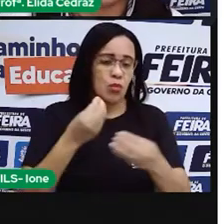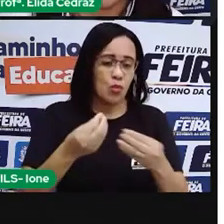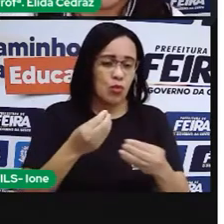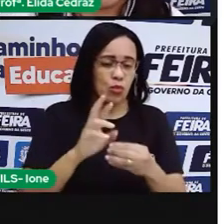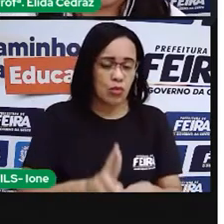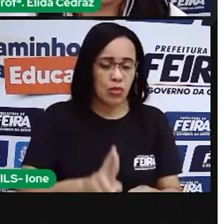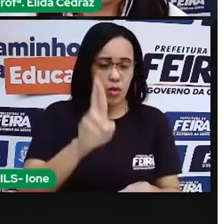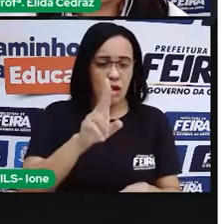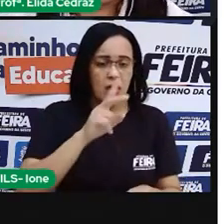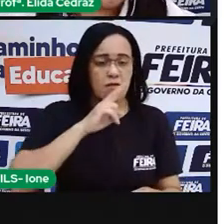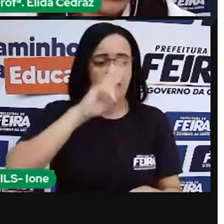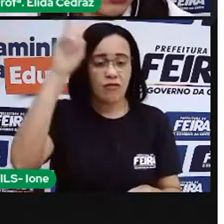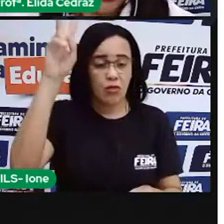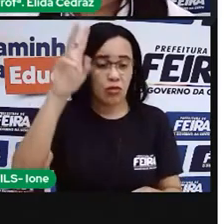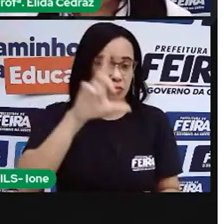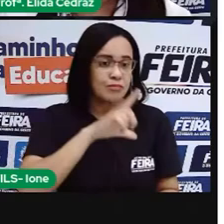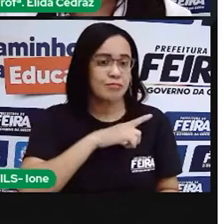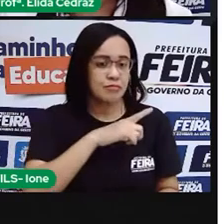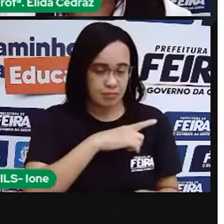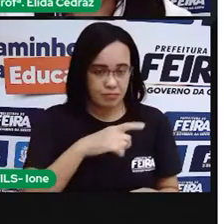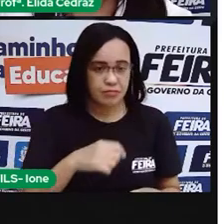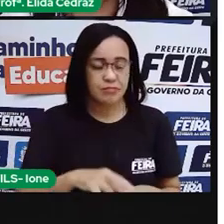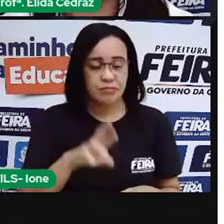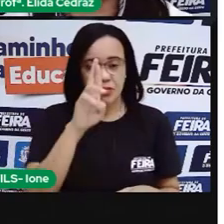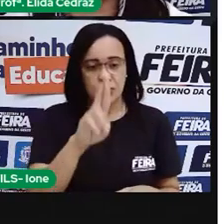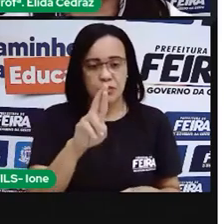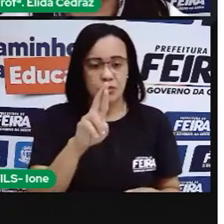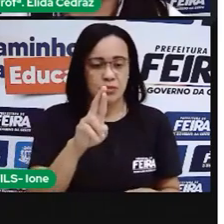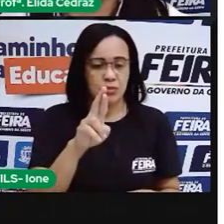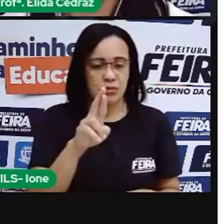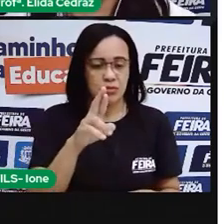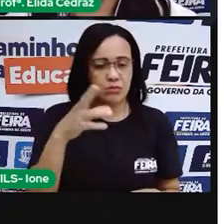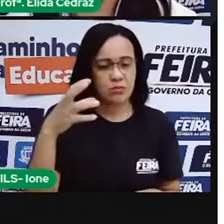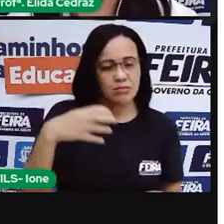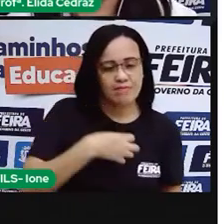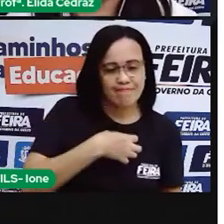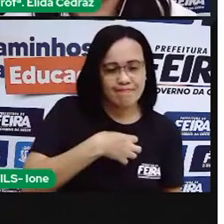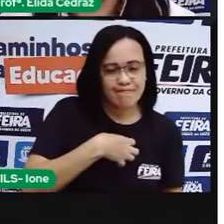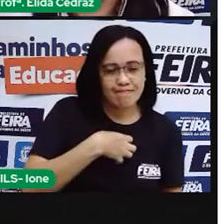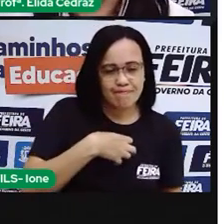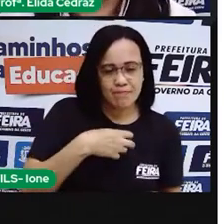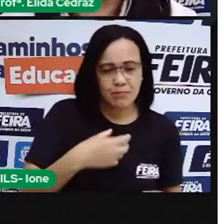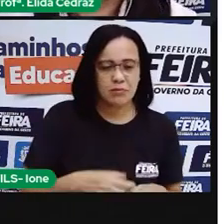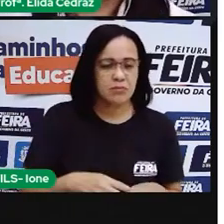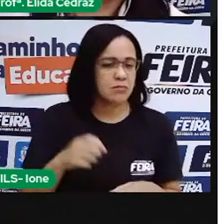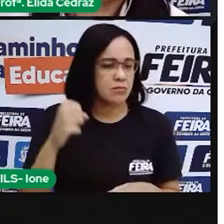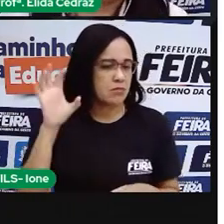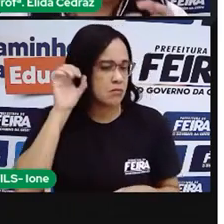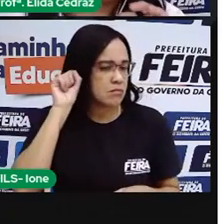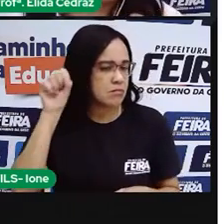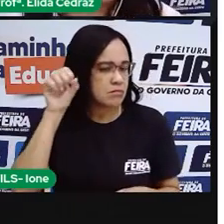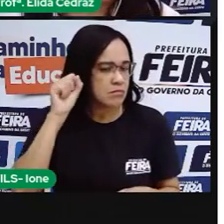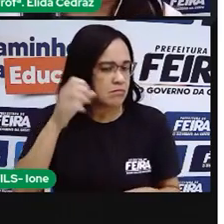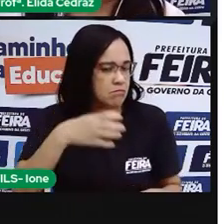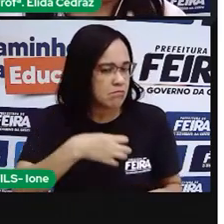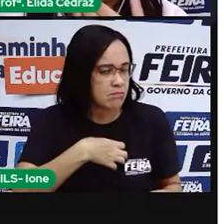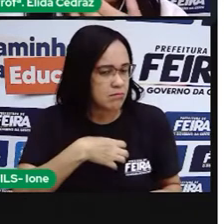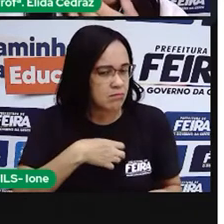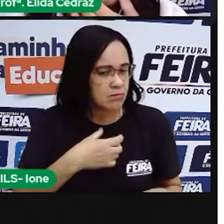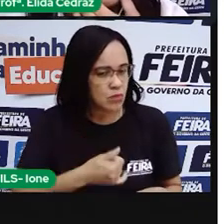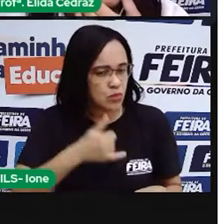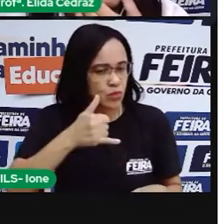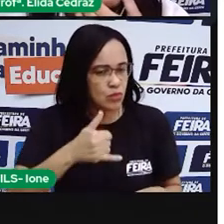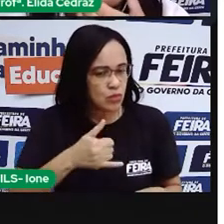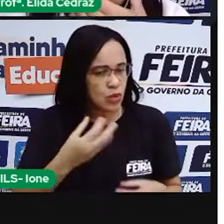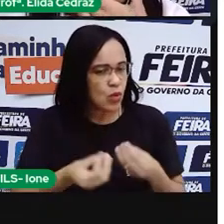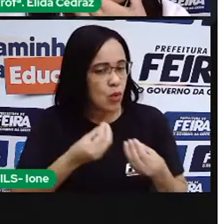som forte. O R com um som vibrante. O som vibrante